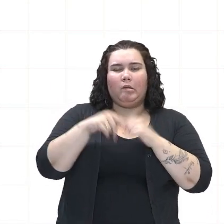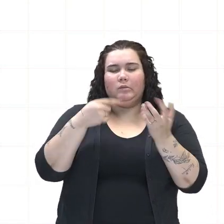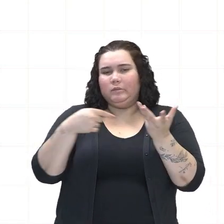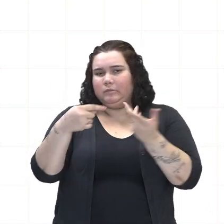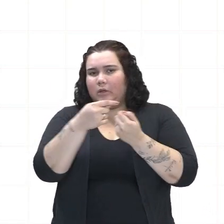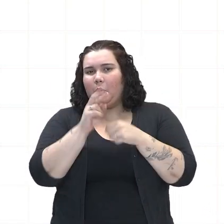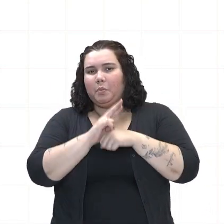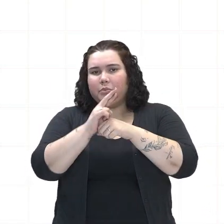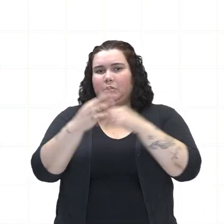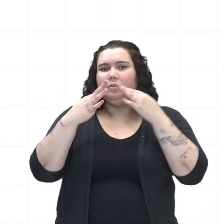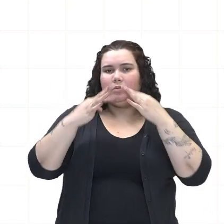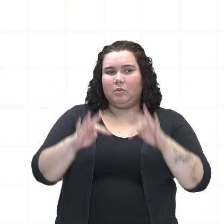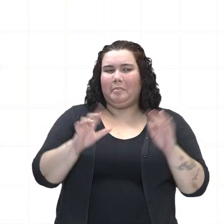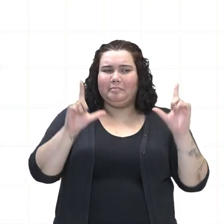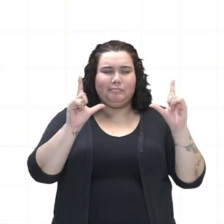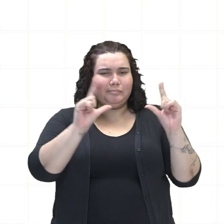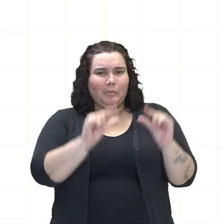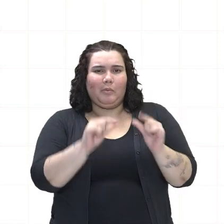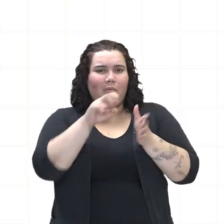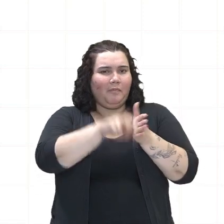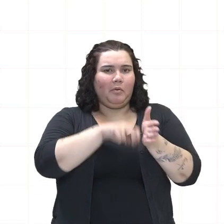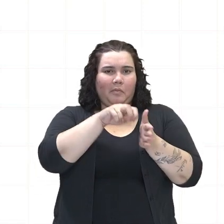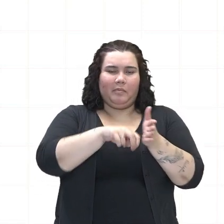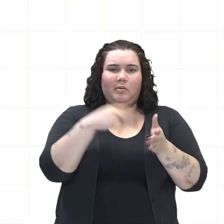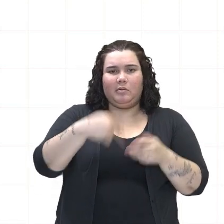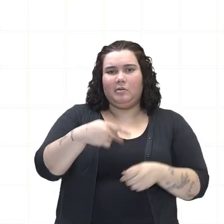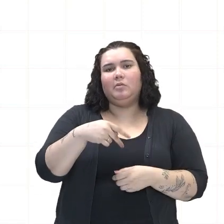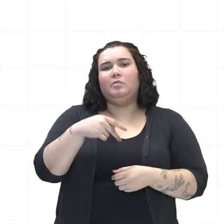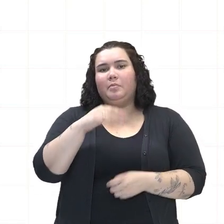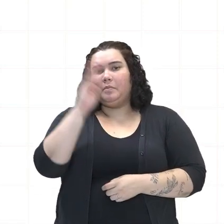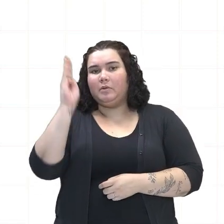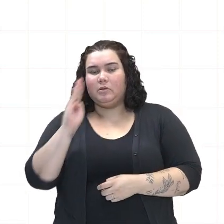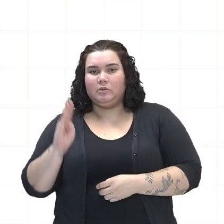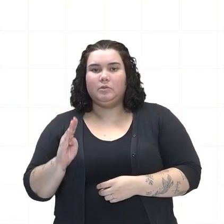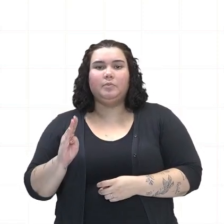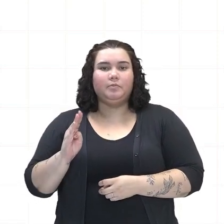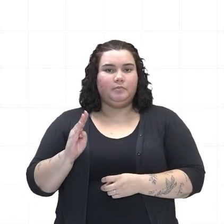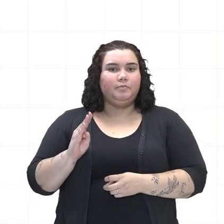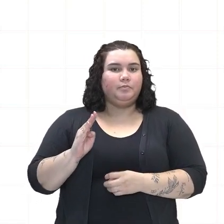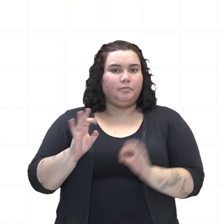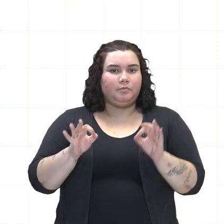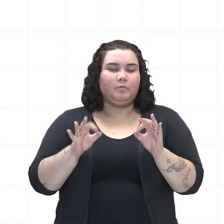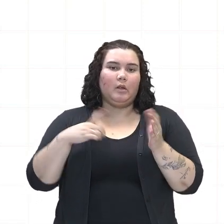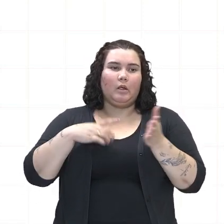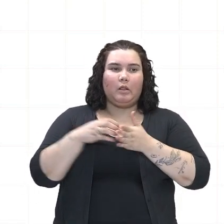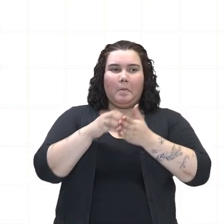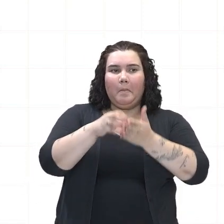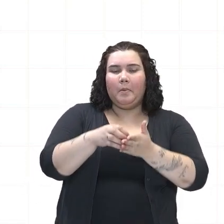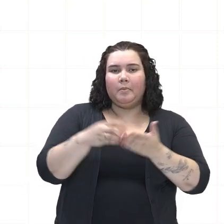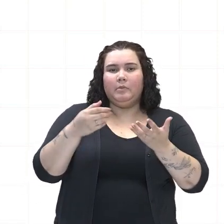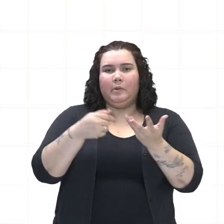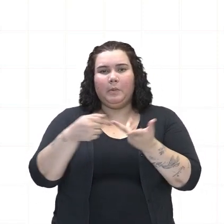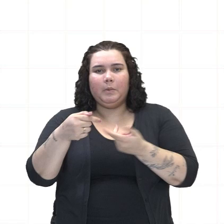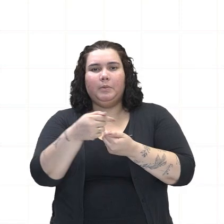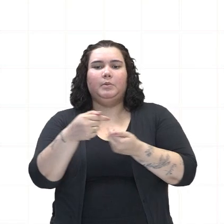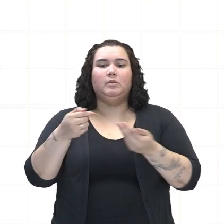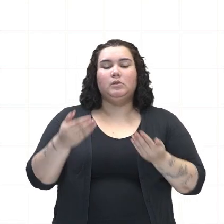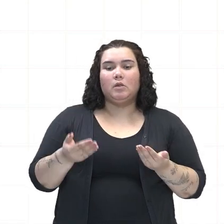Muito poucas ferrovias ali usadas para transporte de grãos, né? Transporte